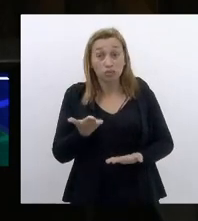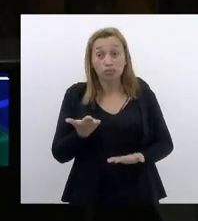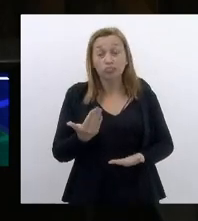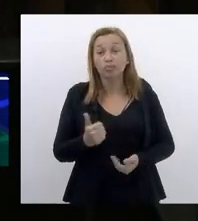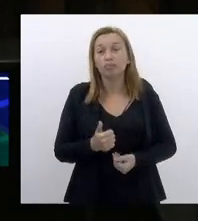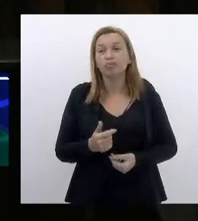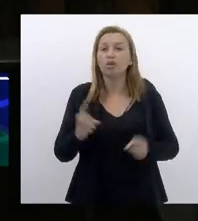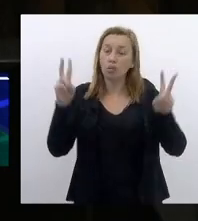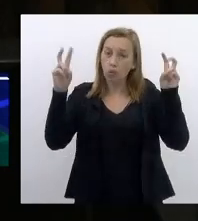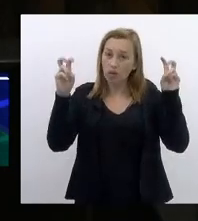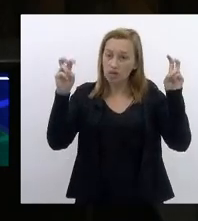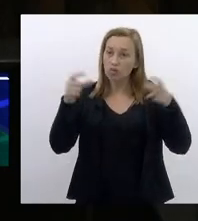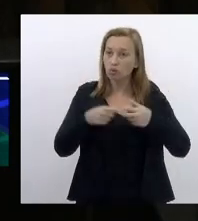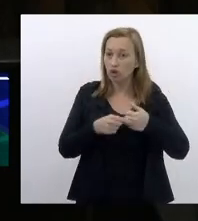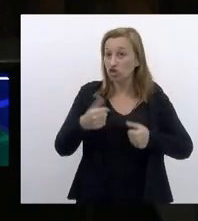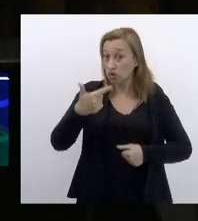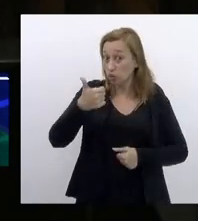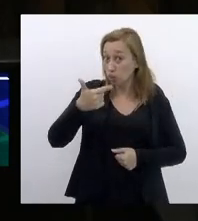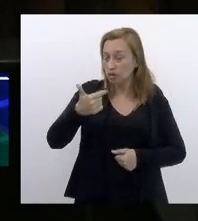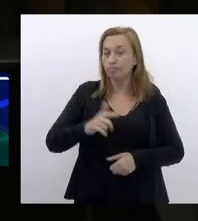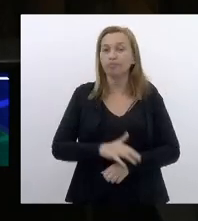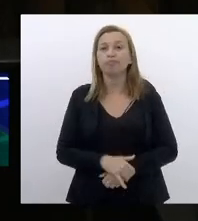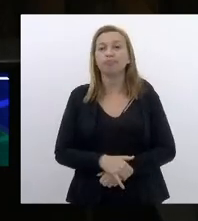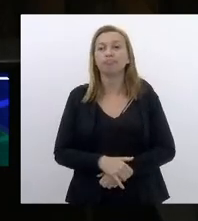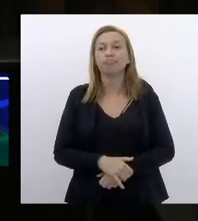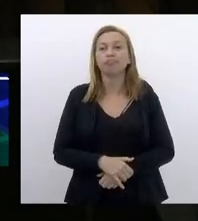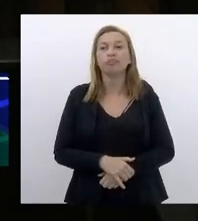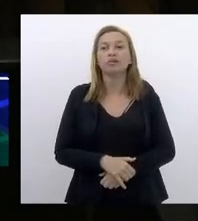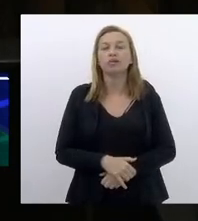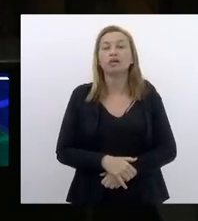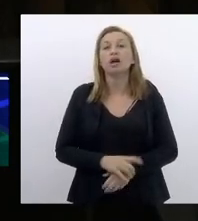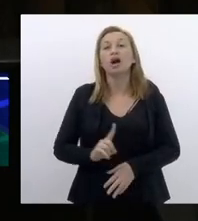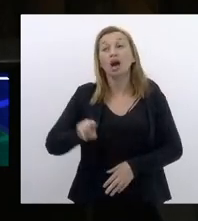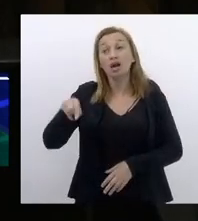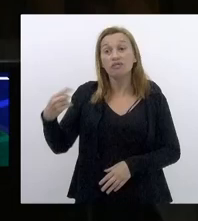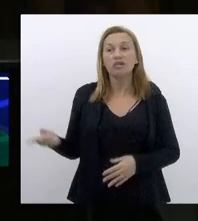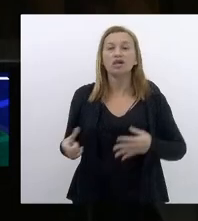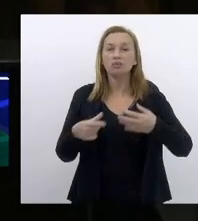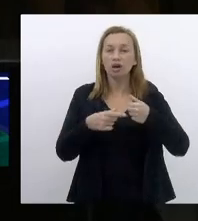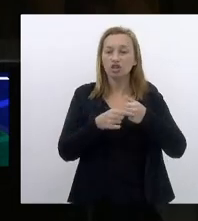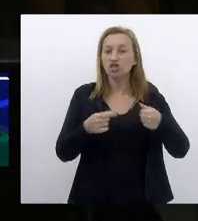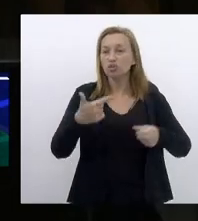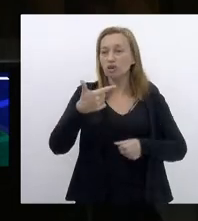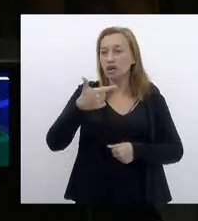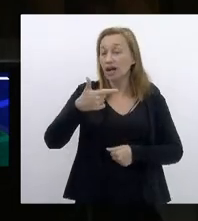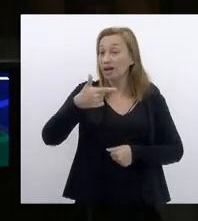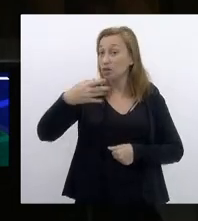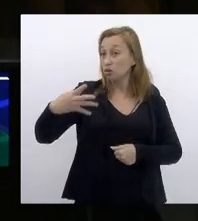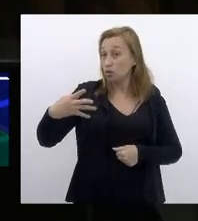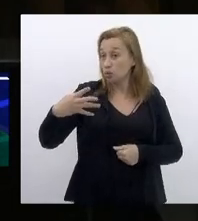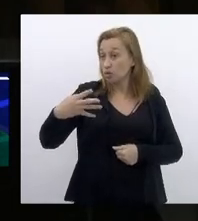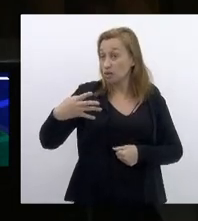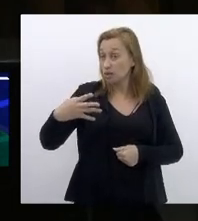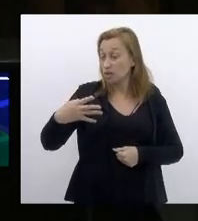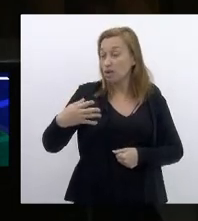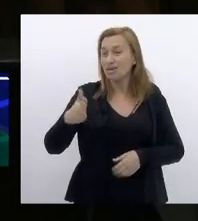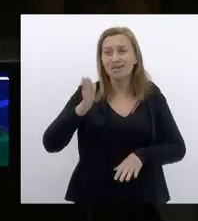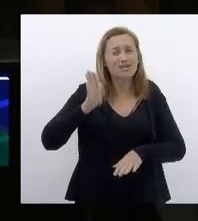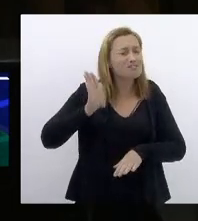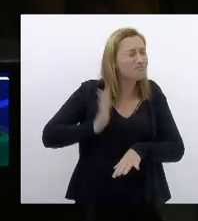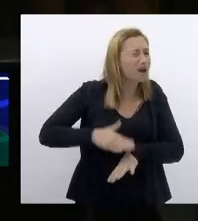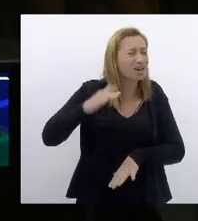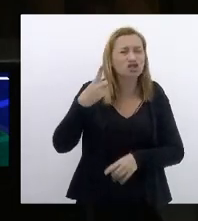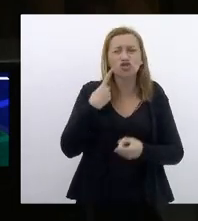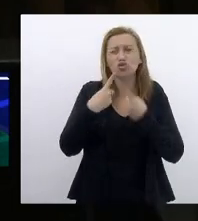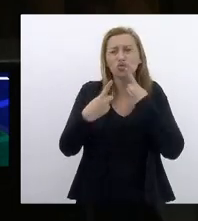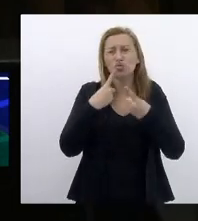Entendido a questão do artigo 12. Aí vem o artigo 14, que é o que a gente mais debate